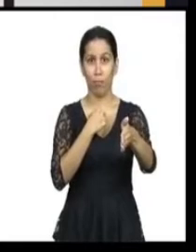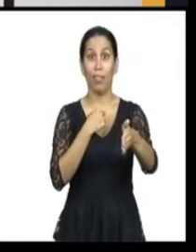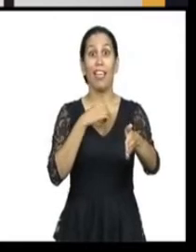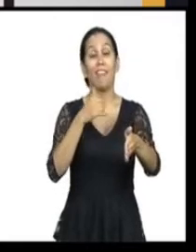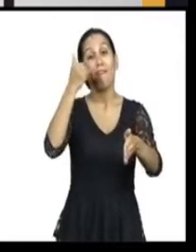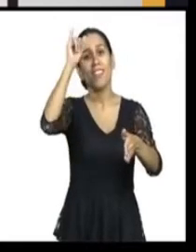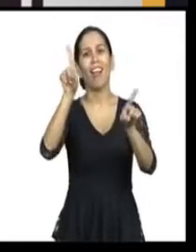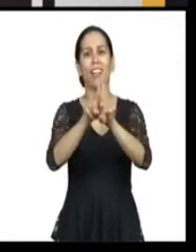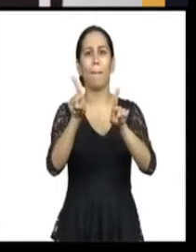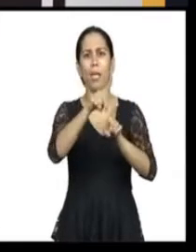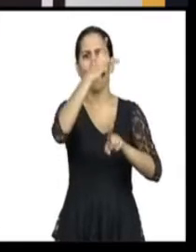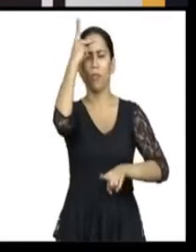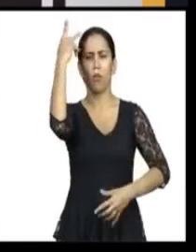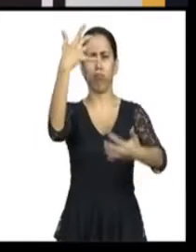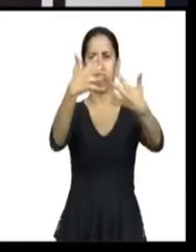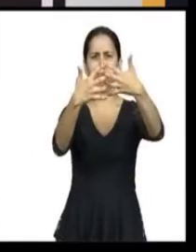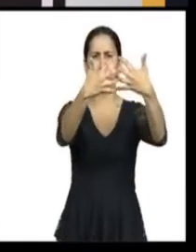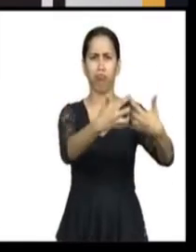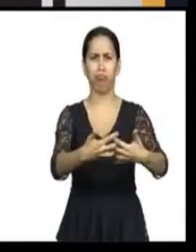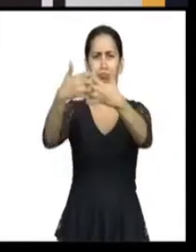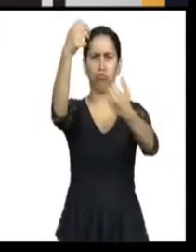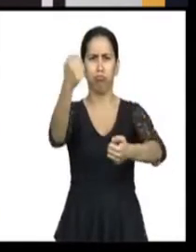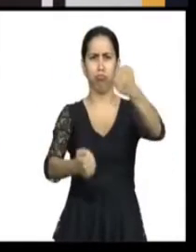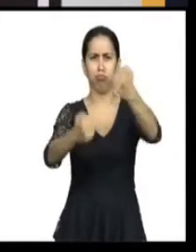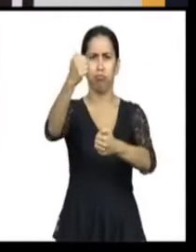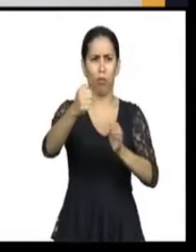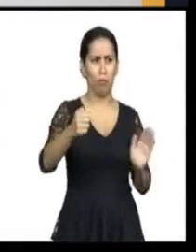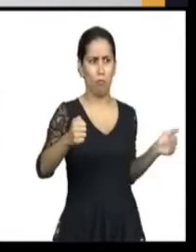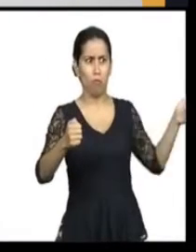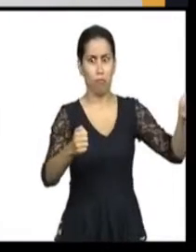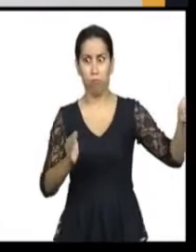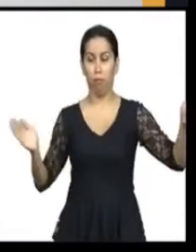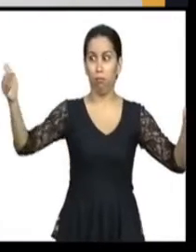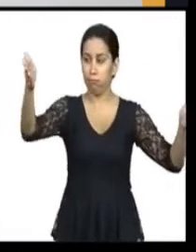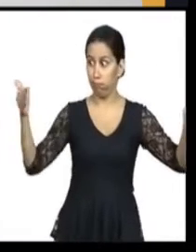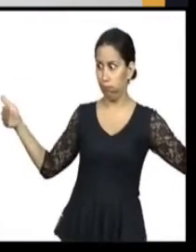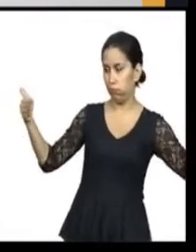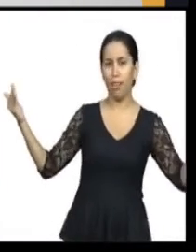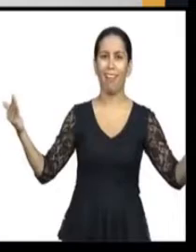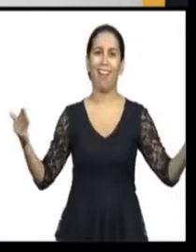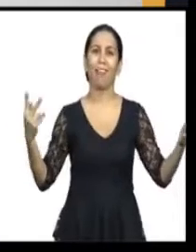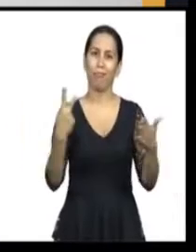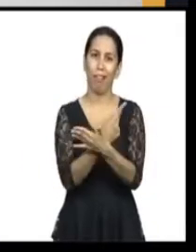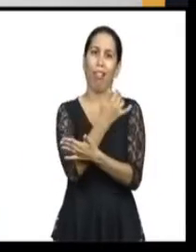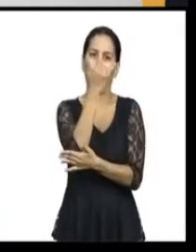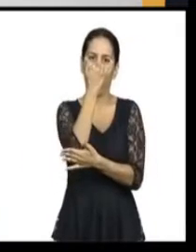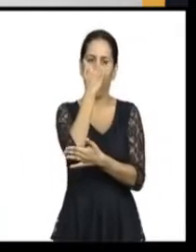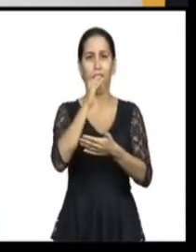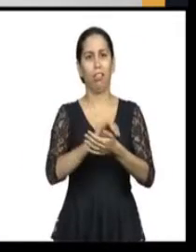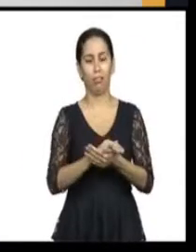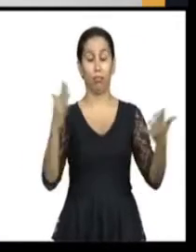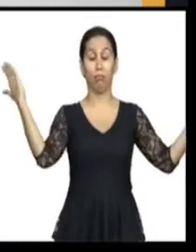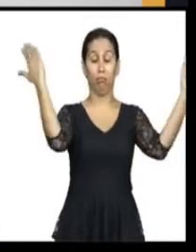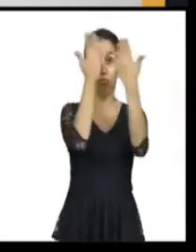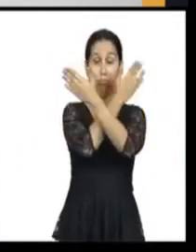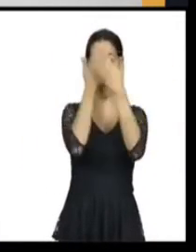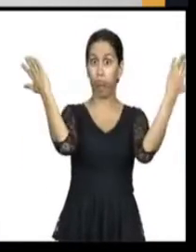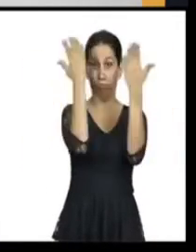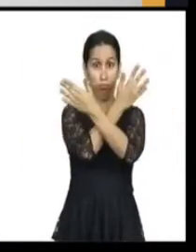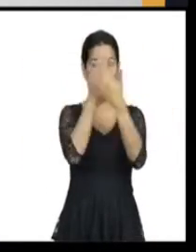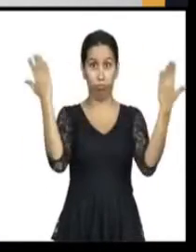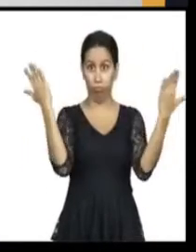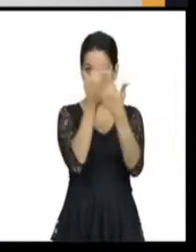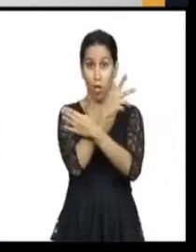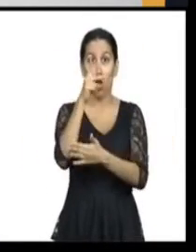nos pontos cegos dele, tanto na frente como nas laterais do equipamento. E na lateral oposta ao operador, o